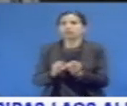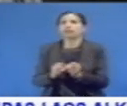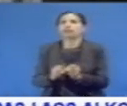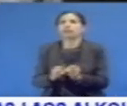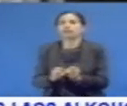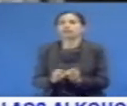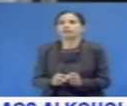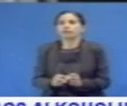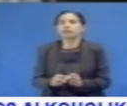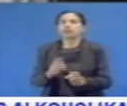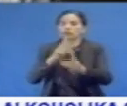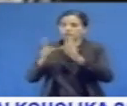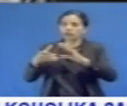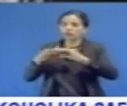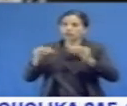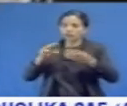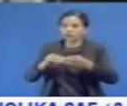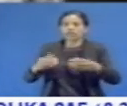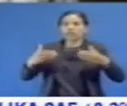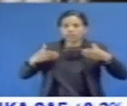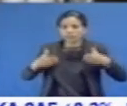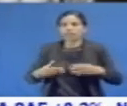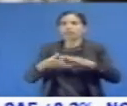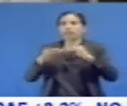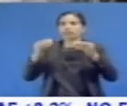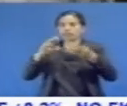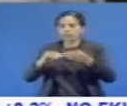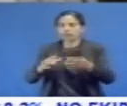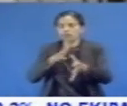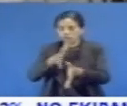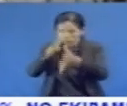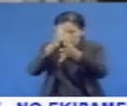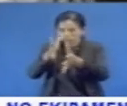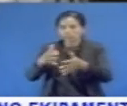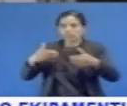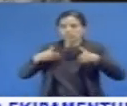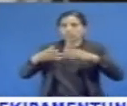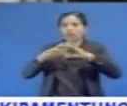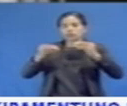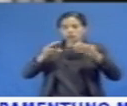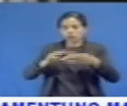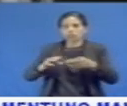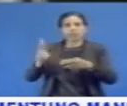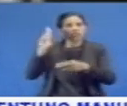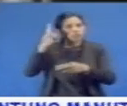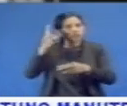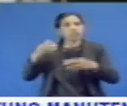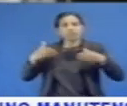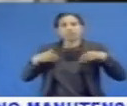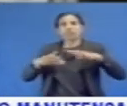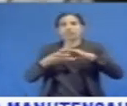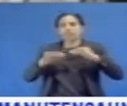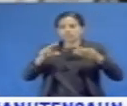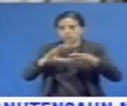minha história. Pede que seja a história, que duas idas seja a história e uma ida seja a história. Conta. Estava